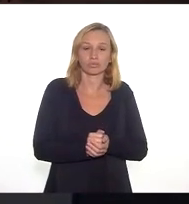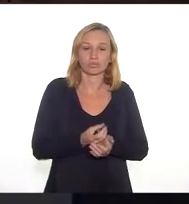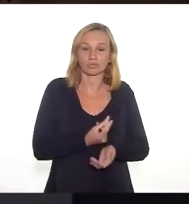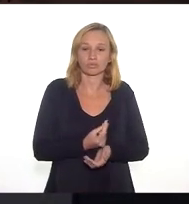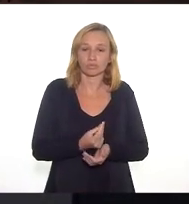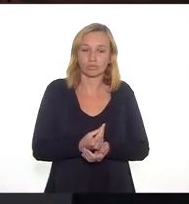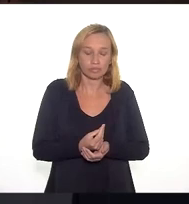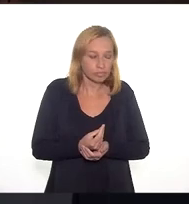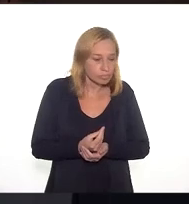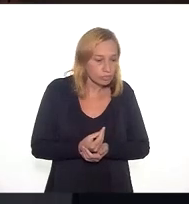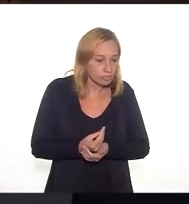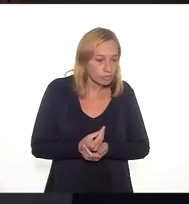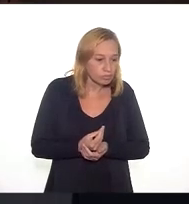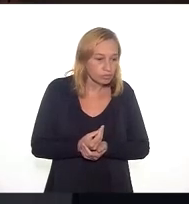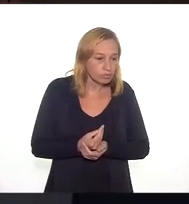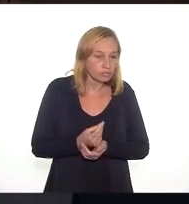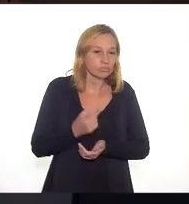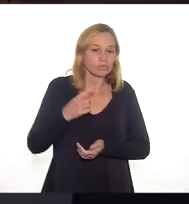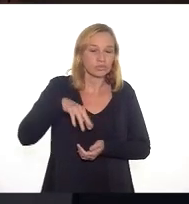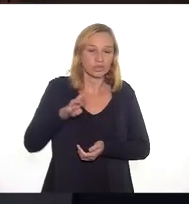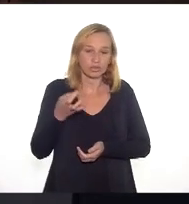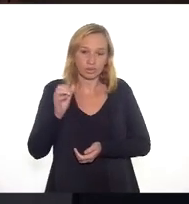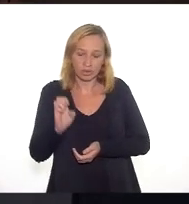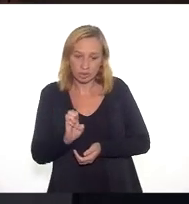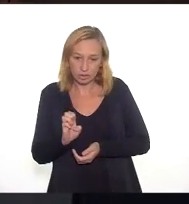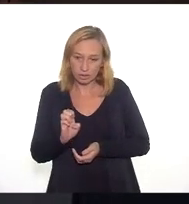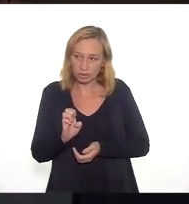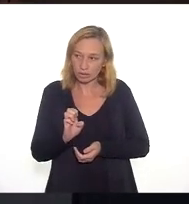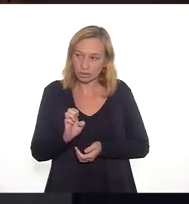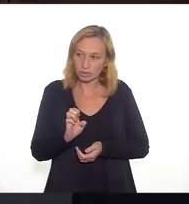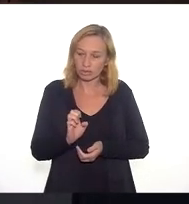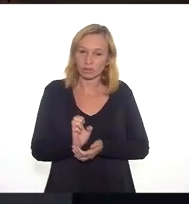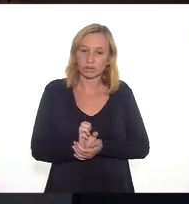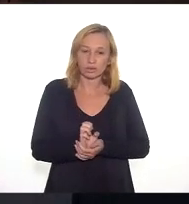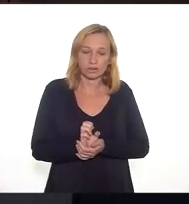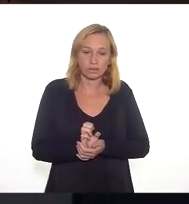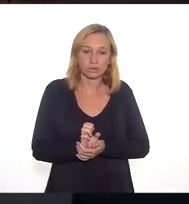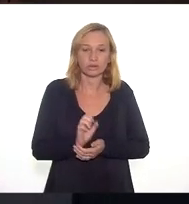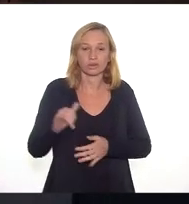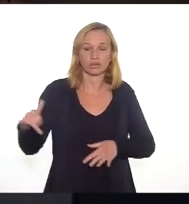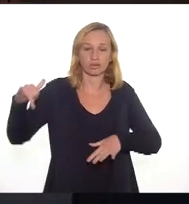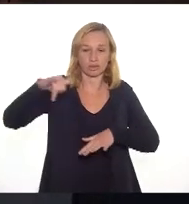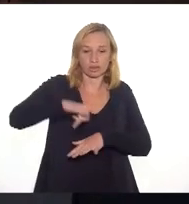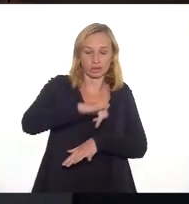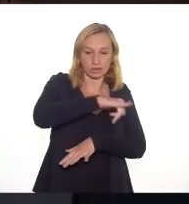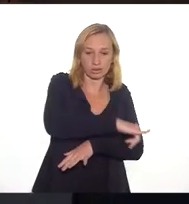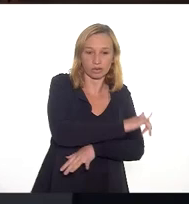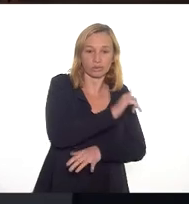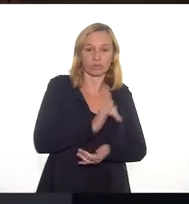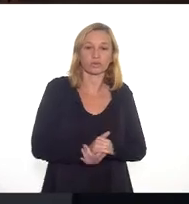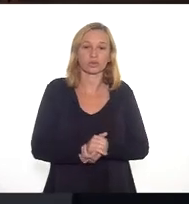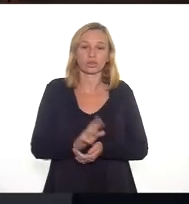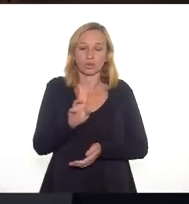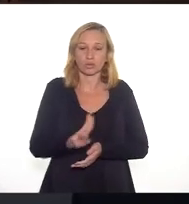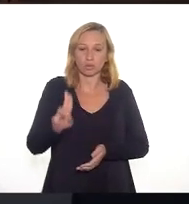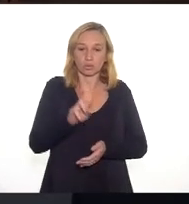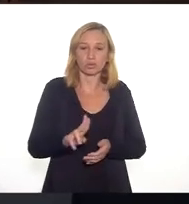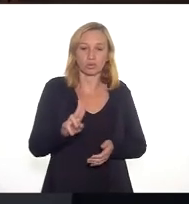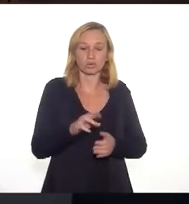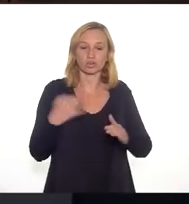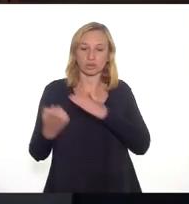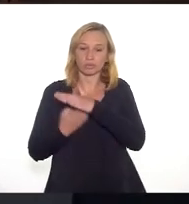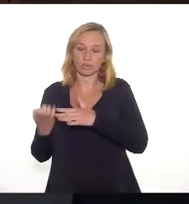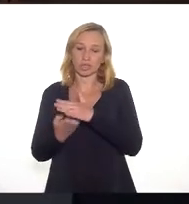saída interna de querosene de aviação, que havia promovido por distribuidores de combustível com destino ao consumo de empresas de transporte